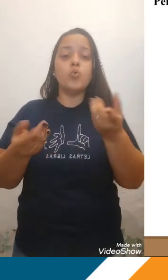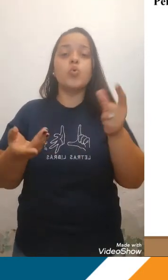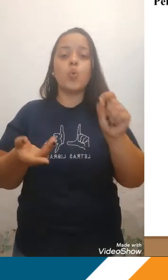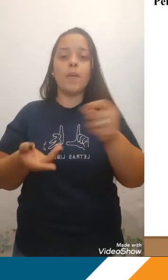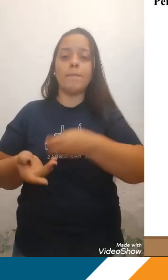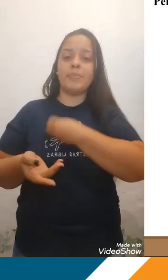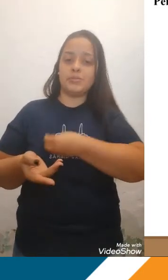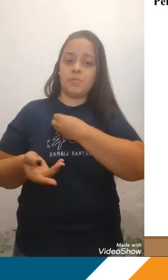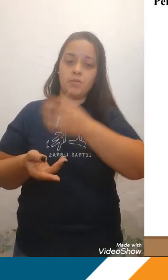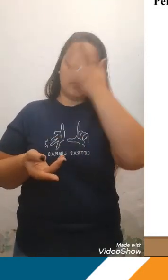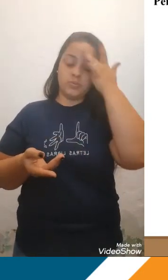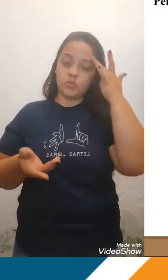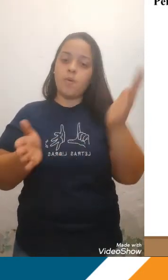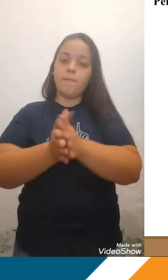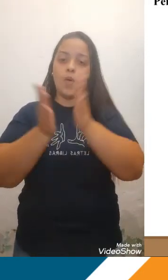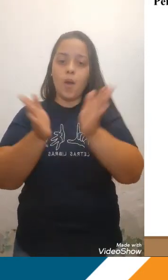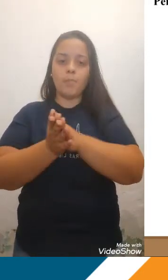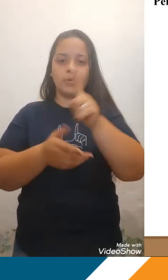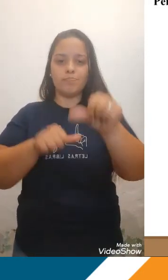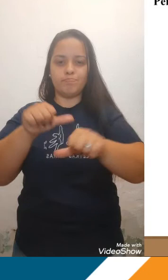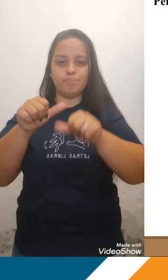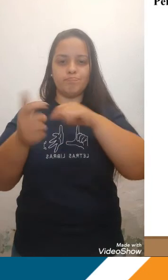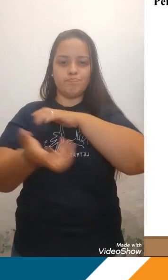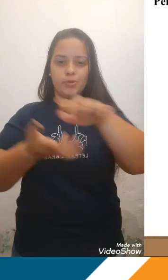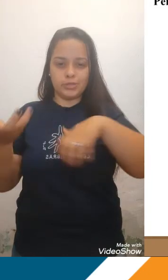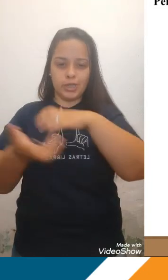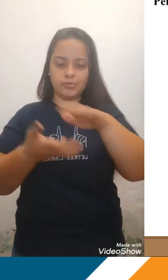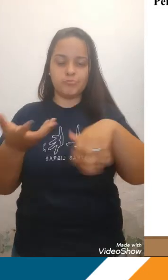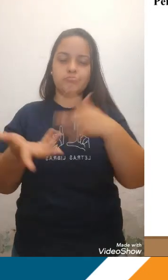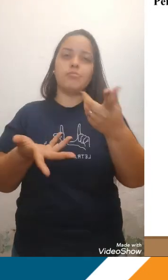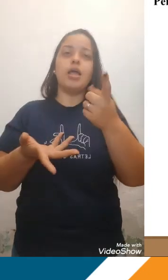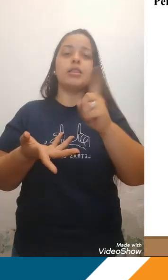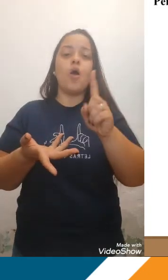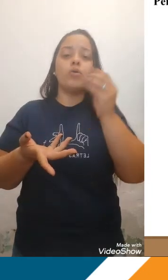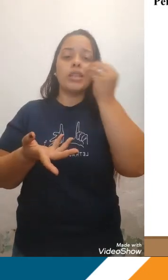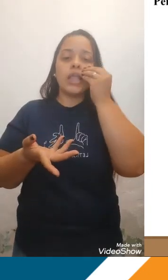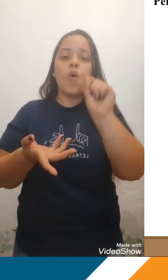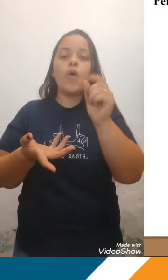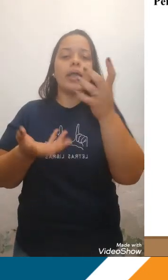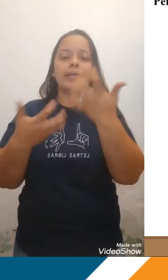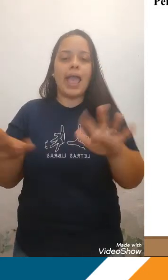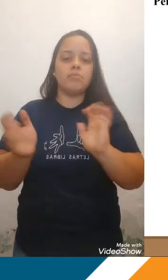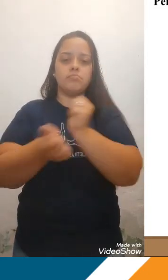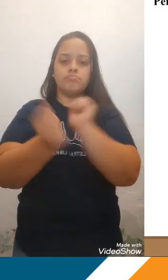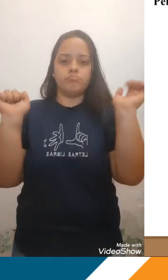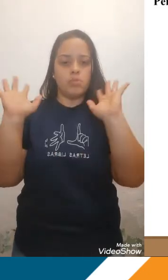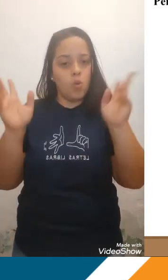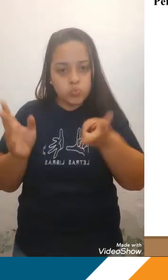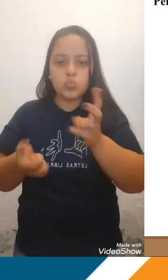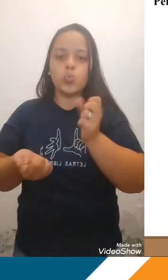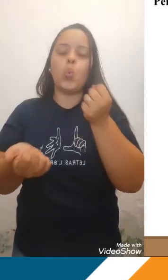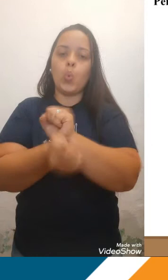popular, tanto que, durante o processo revolucionário, não tinha como pauta a abolição da escravidão, o que nos